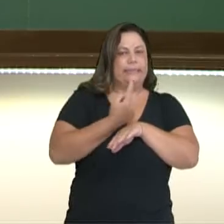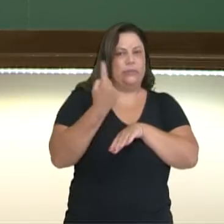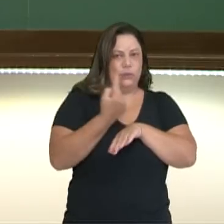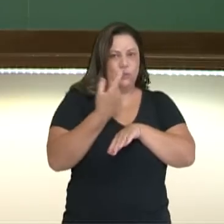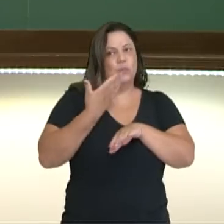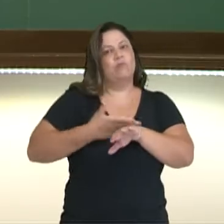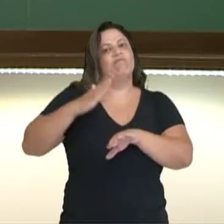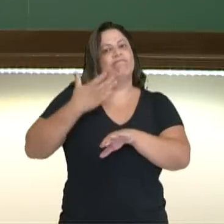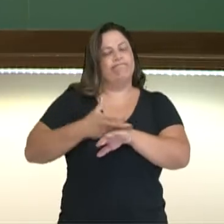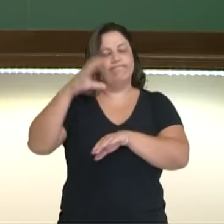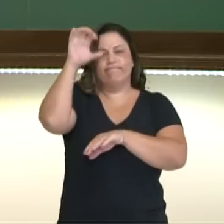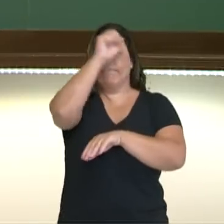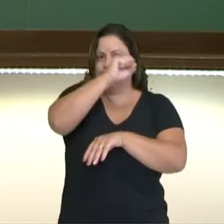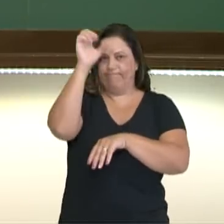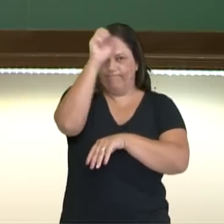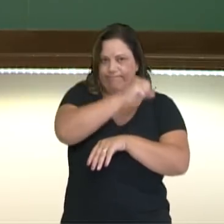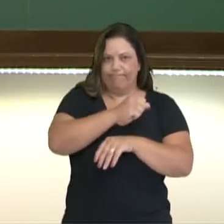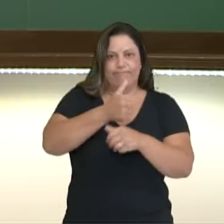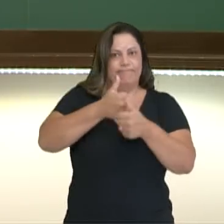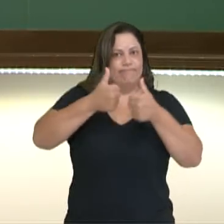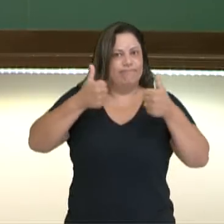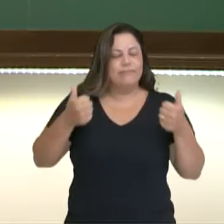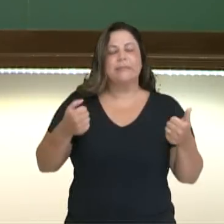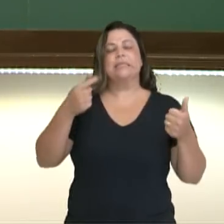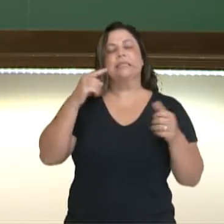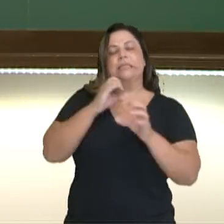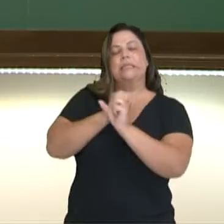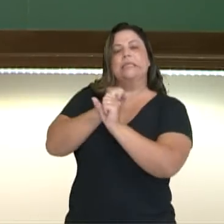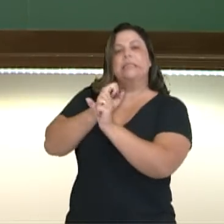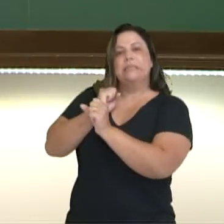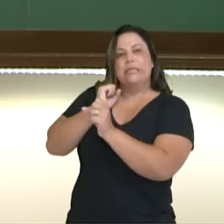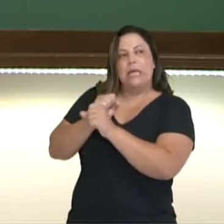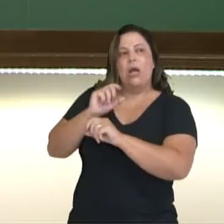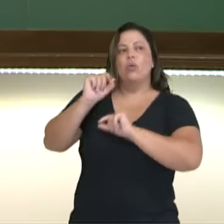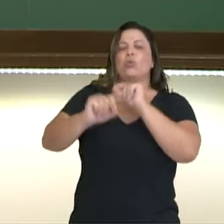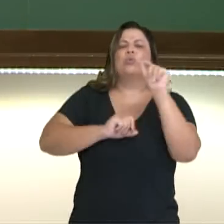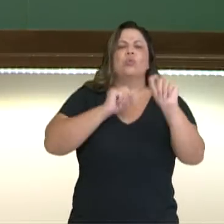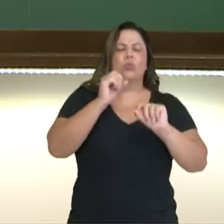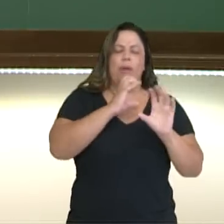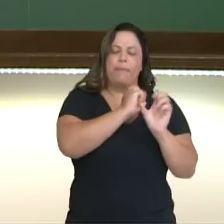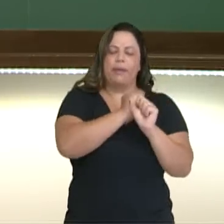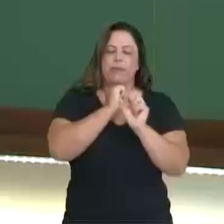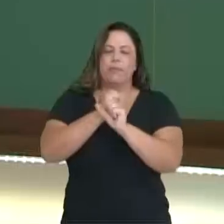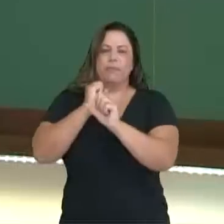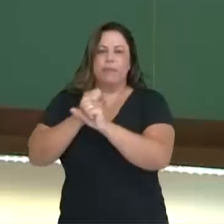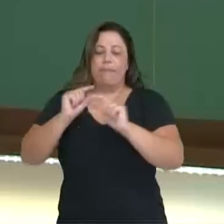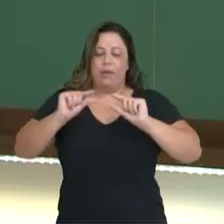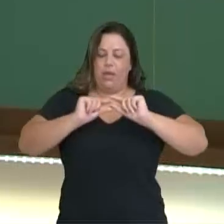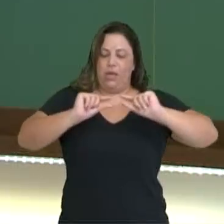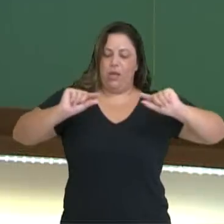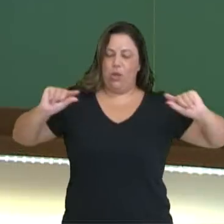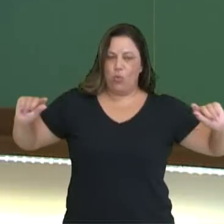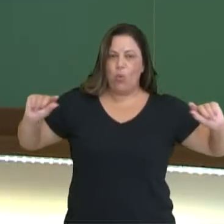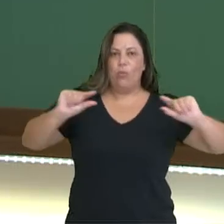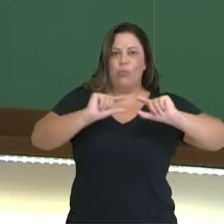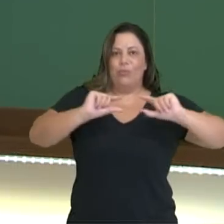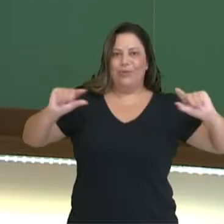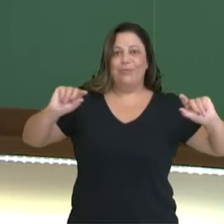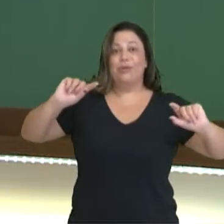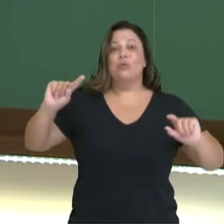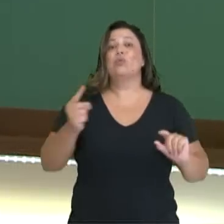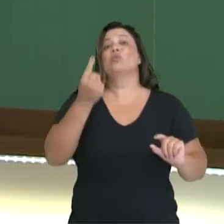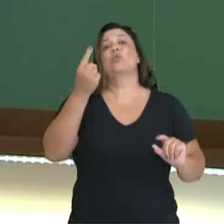essa prática e aprender bem certinho esse tipo de cálculo. Então, o que nós fizemos aqui? Nós calculamos o valor do comprimento somente de um